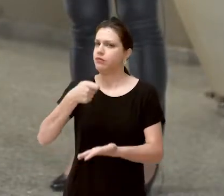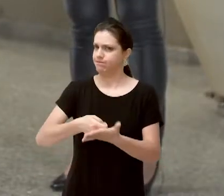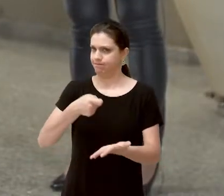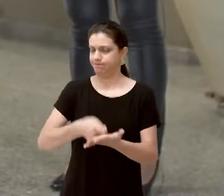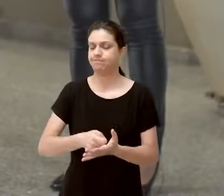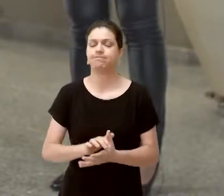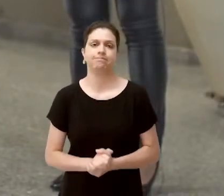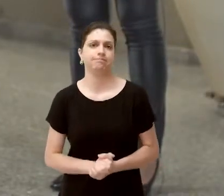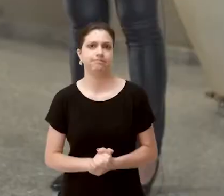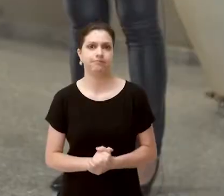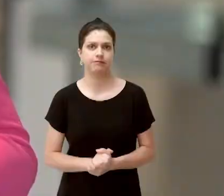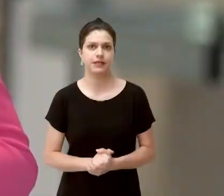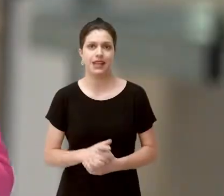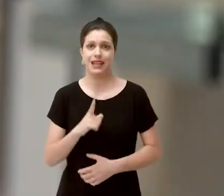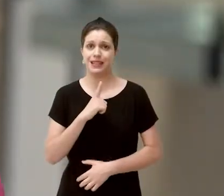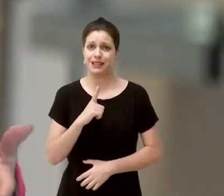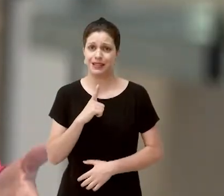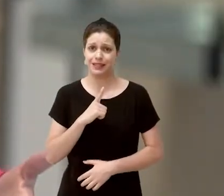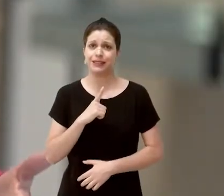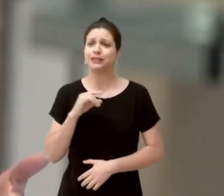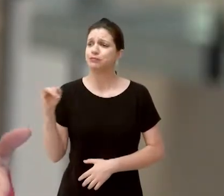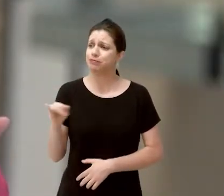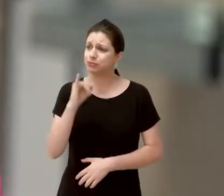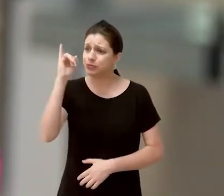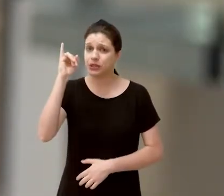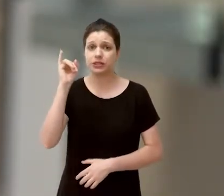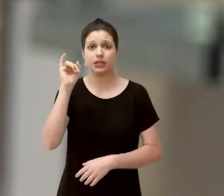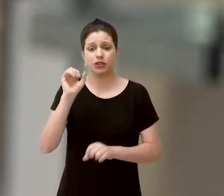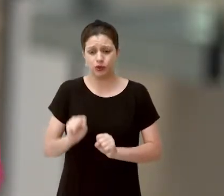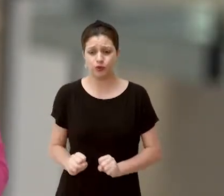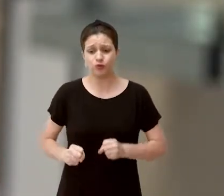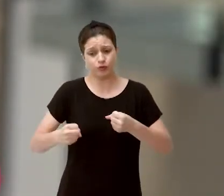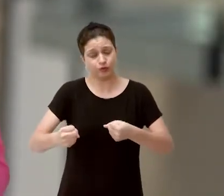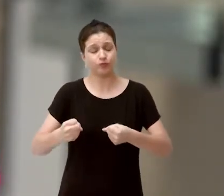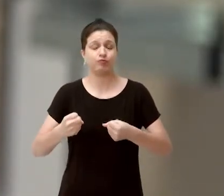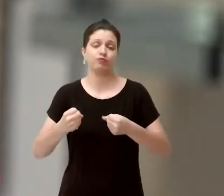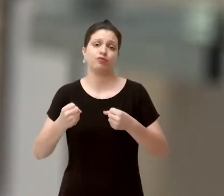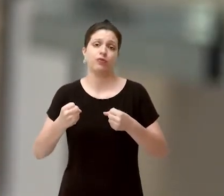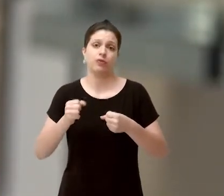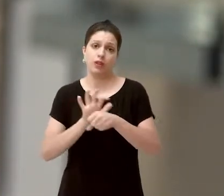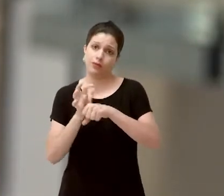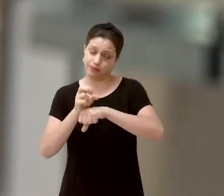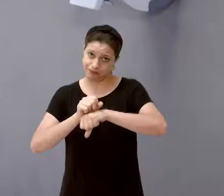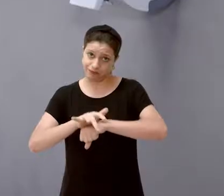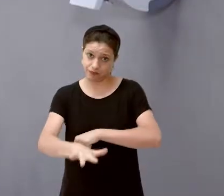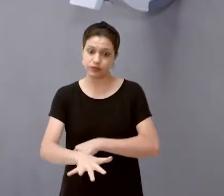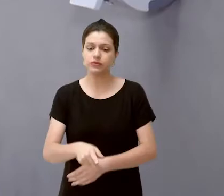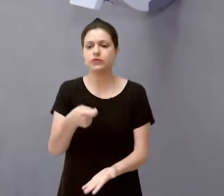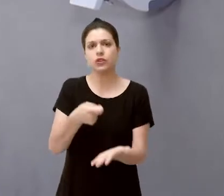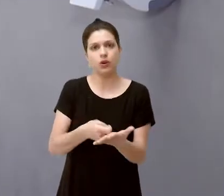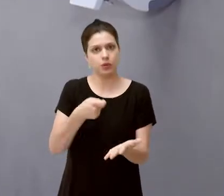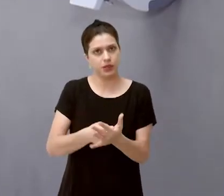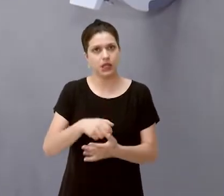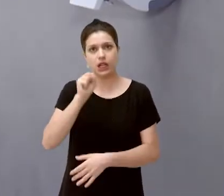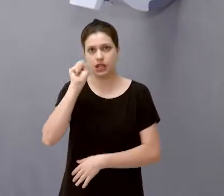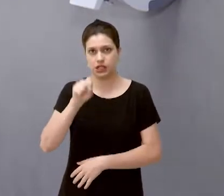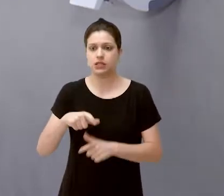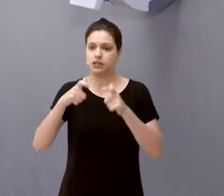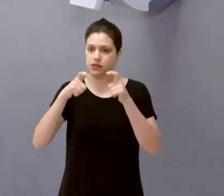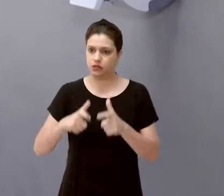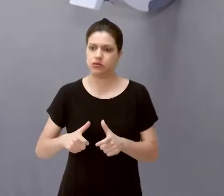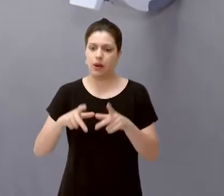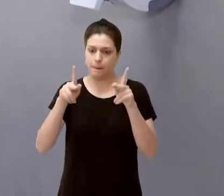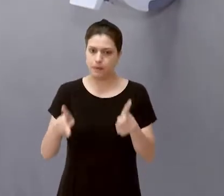tornou-se obrigatória. Ele é um aliado de primeira hora no combate ao coronavírus. Que obriga que estabelecimentos